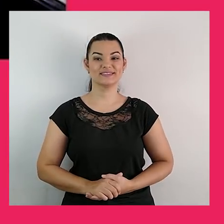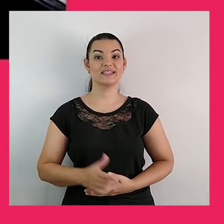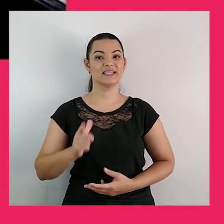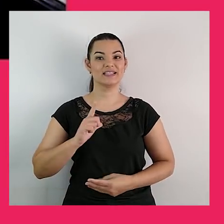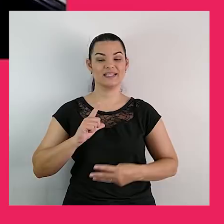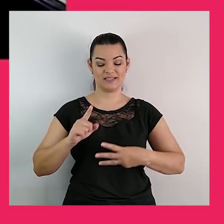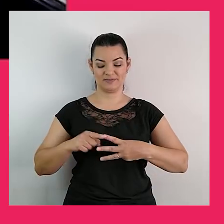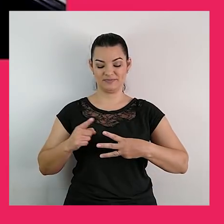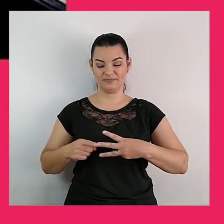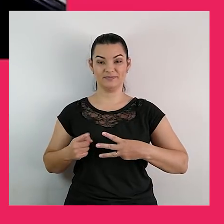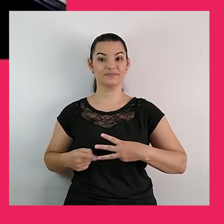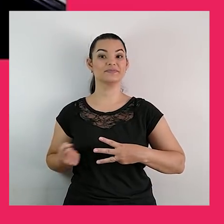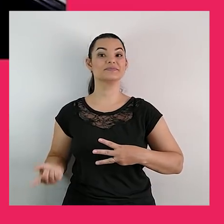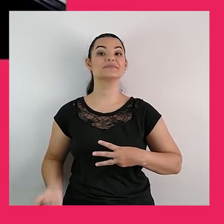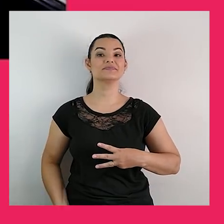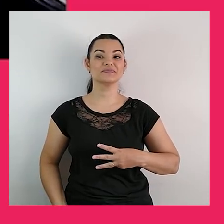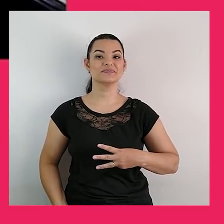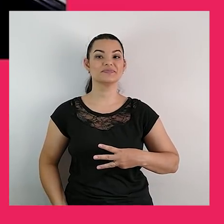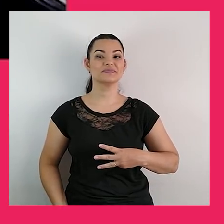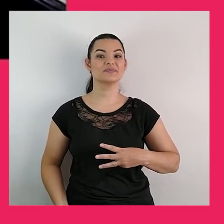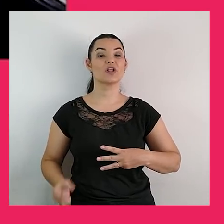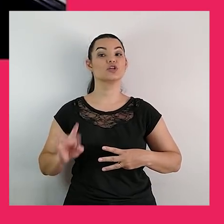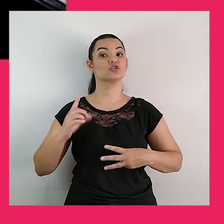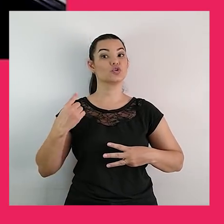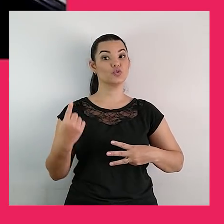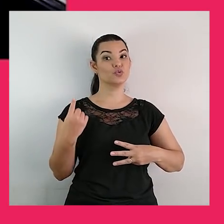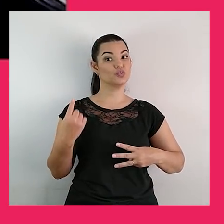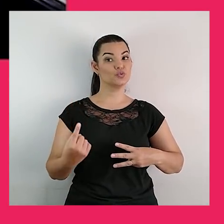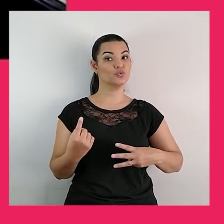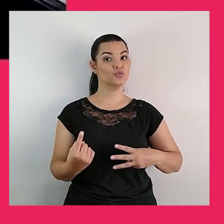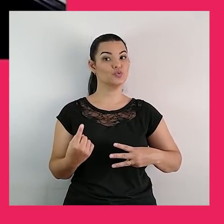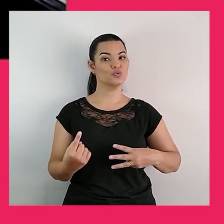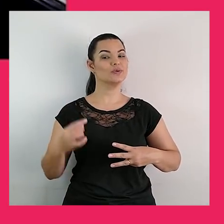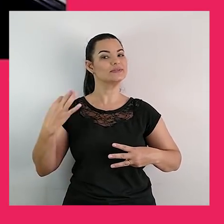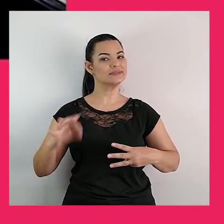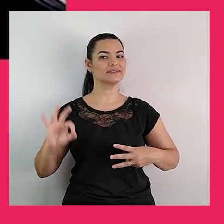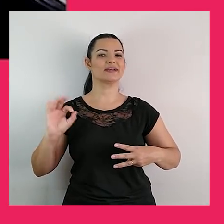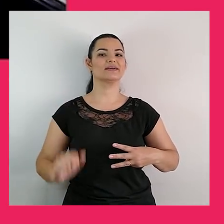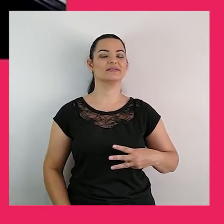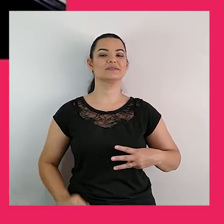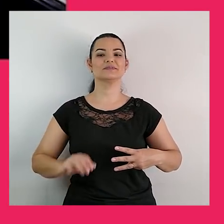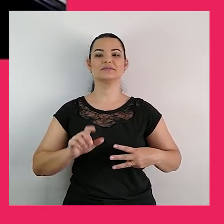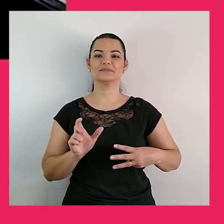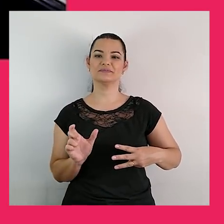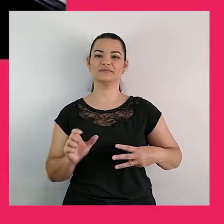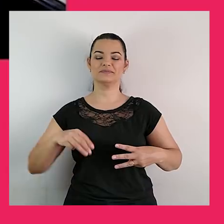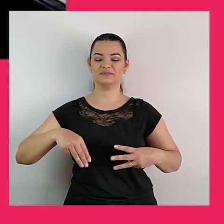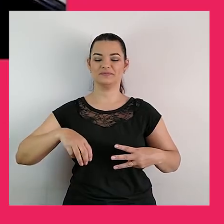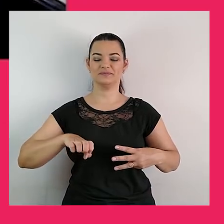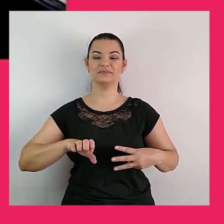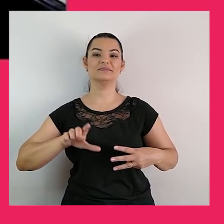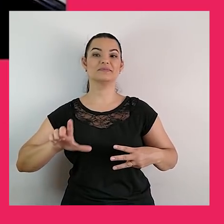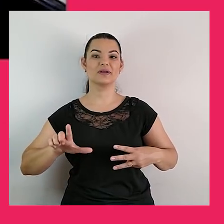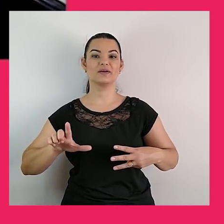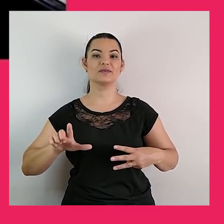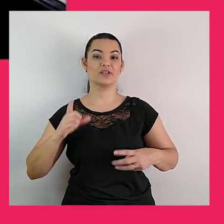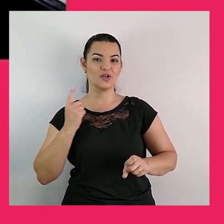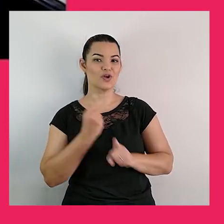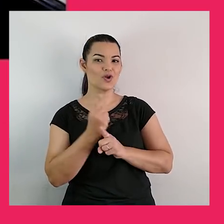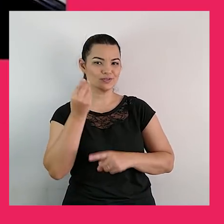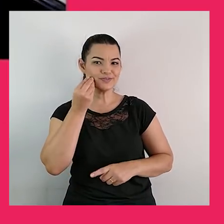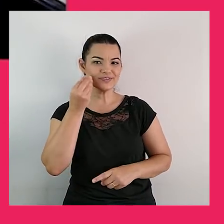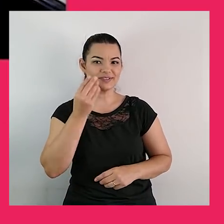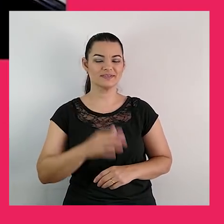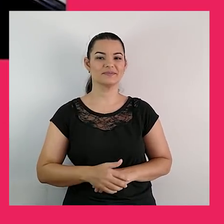Nós temos três alternativas e só uma delas está escrito a palavra mel. Tente